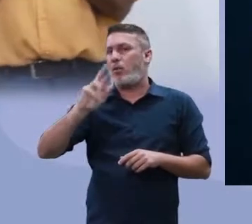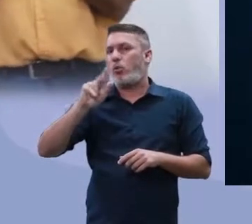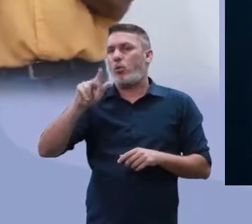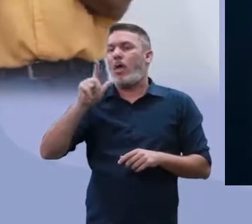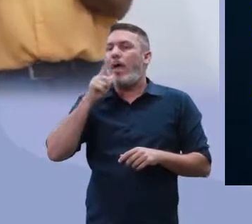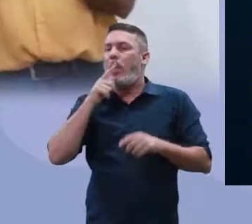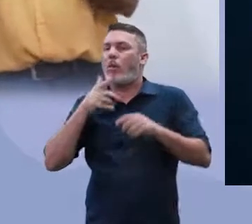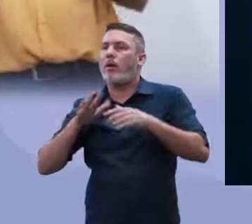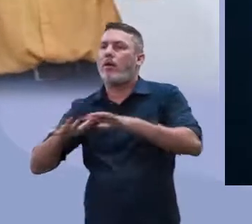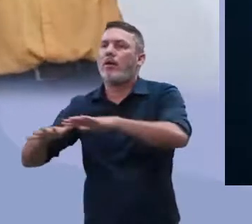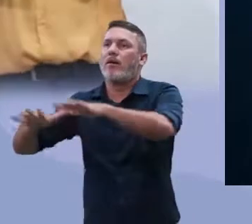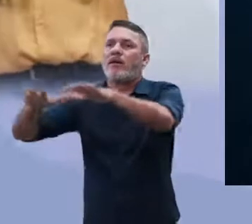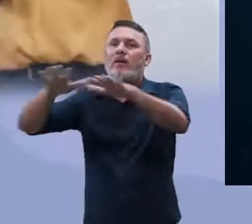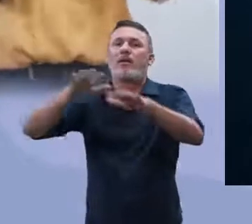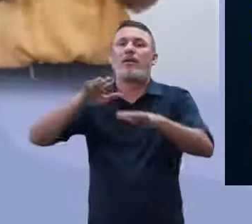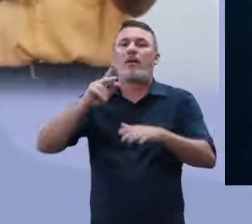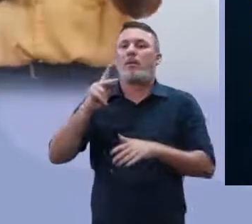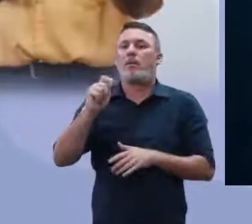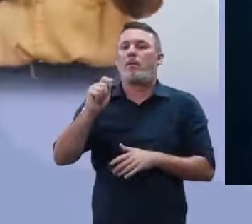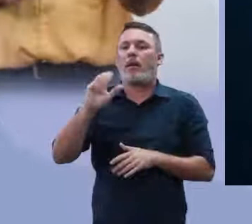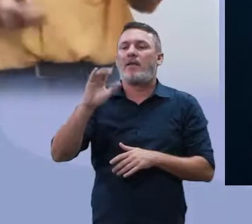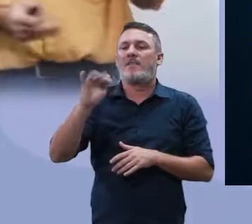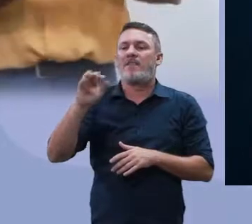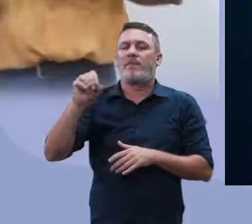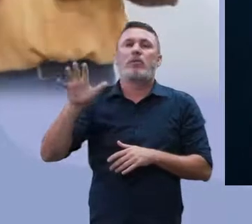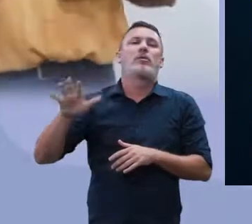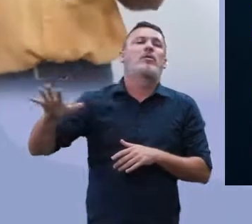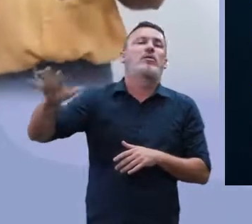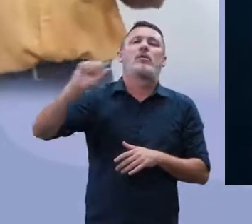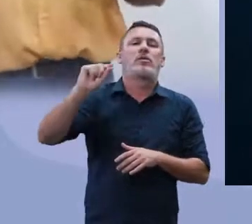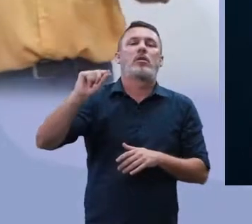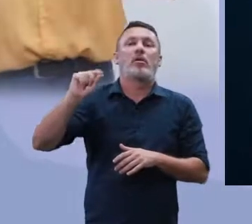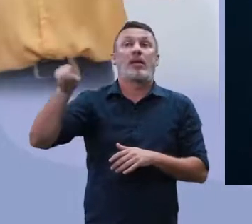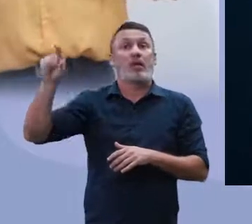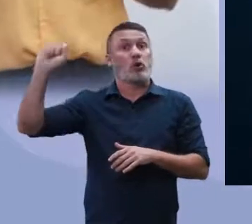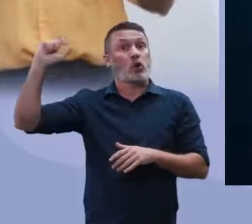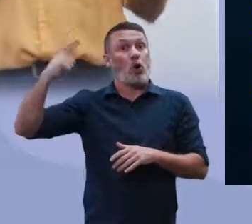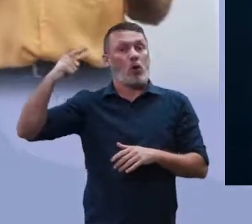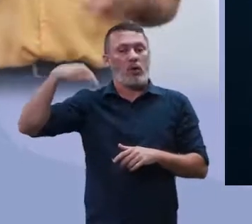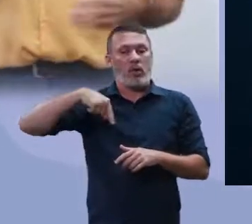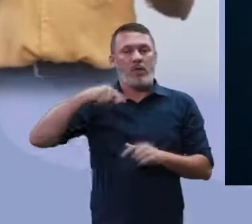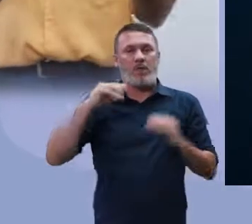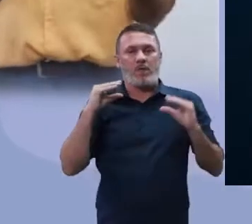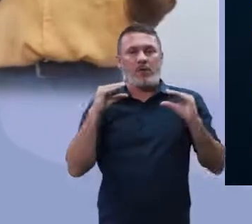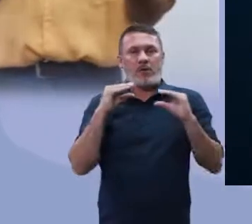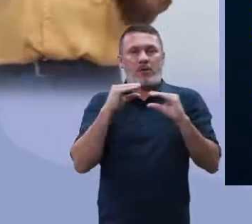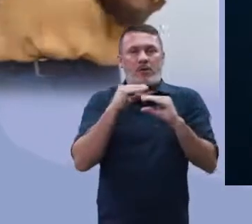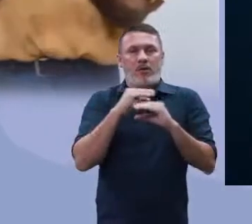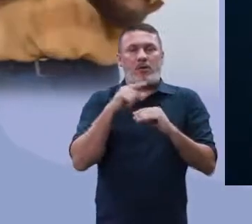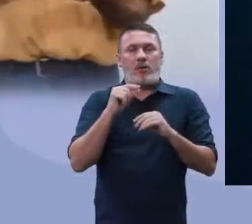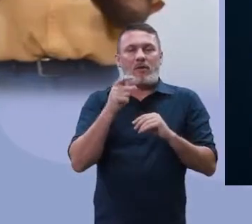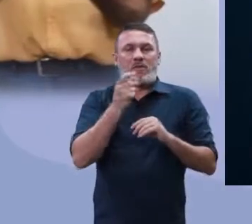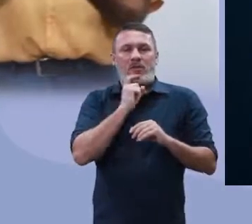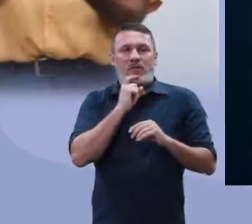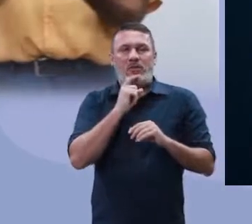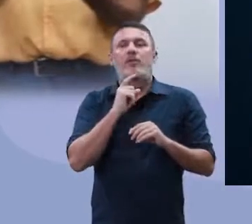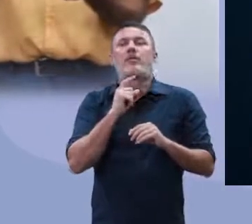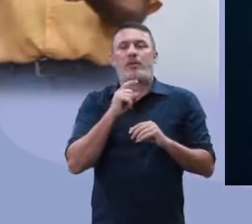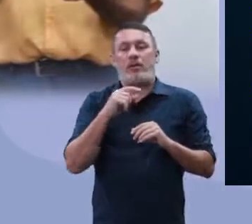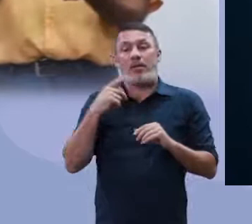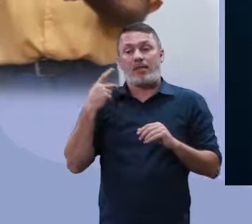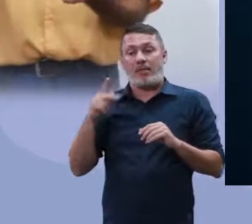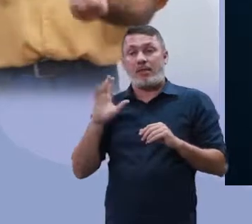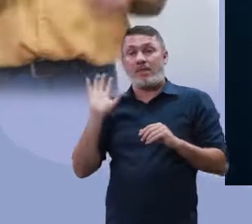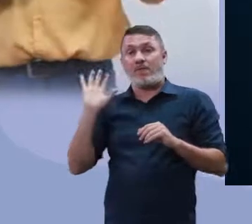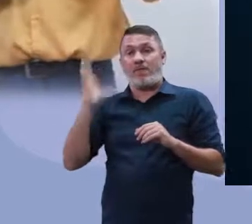aquecimento das águas do Pacífico, um resfriamento. E aí é quando esperávamos aí períodos de chuva, o Laninha vai promover,